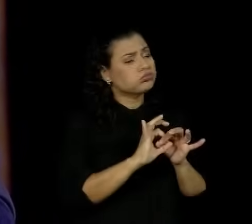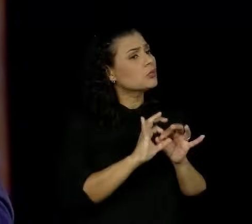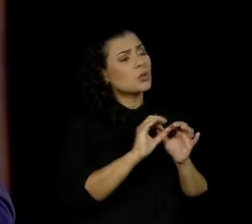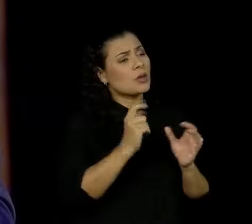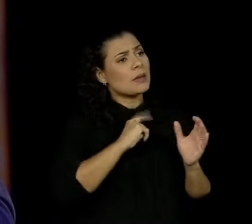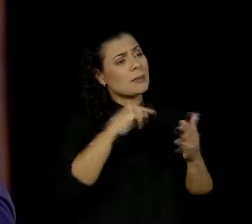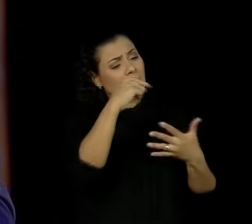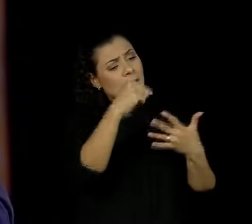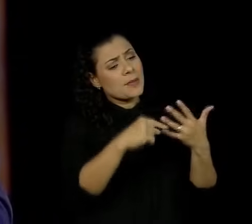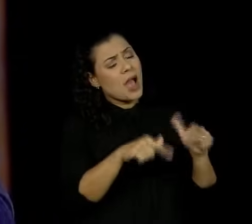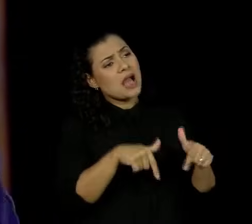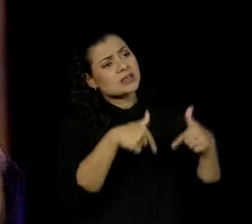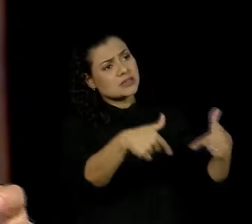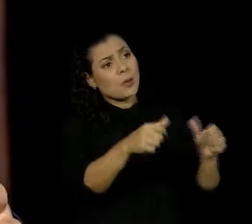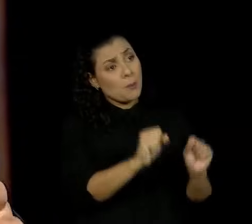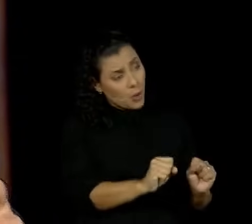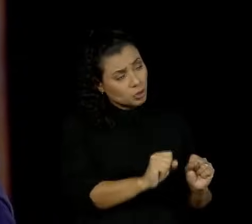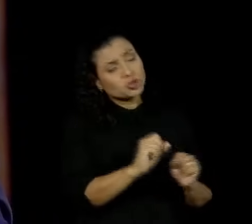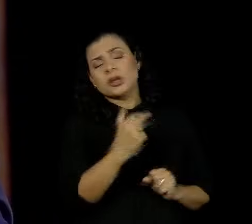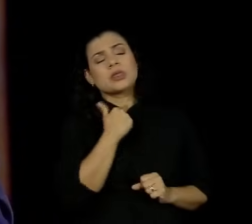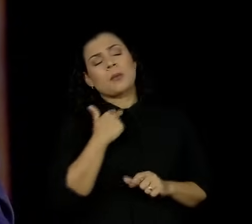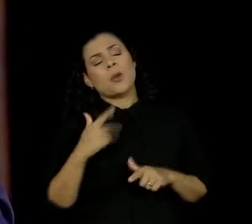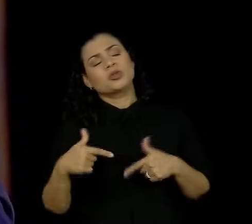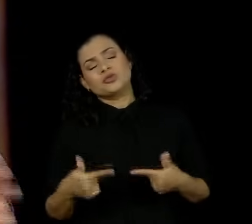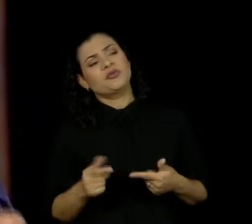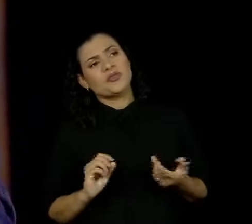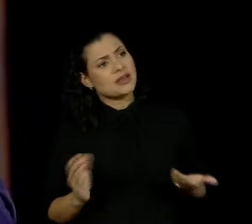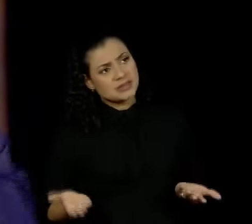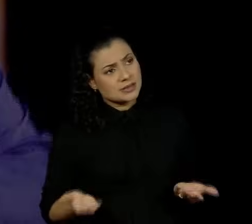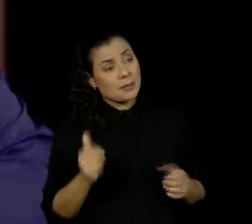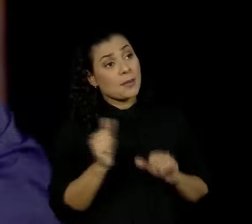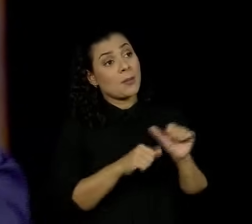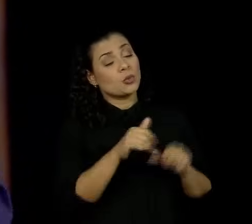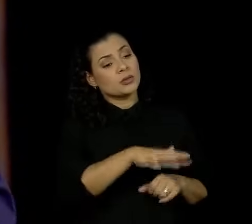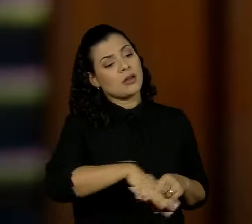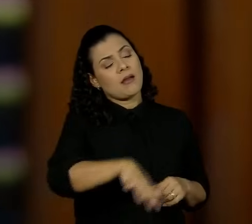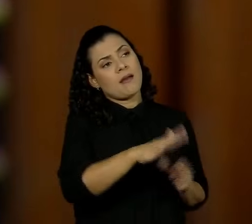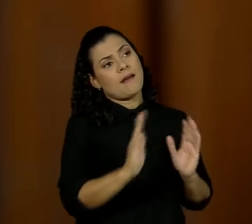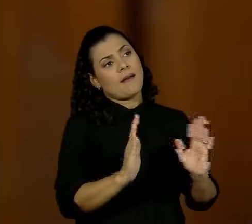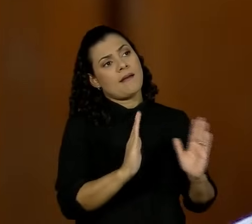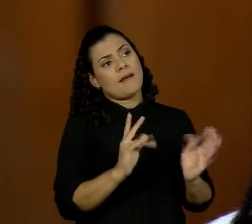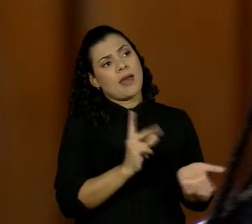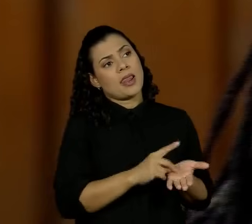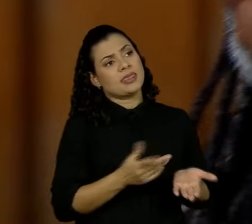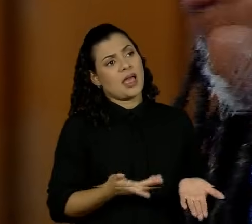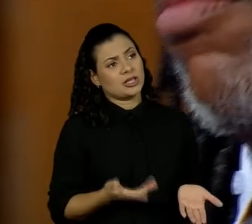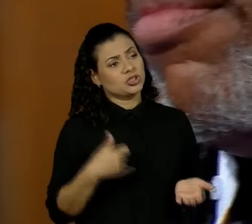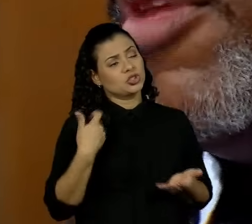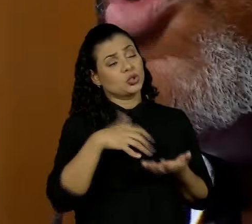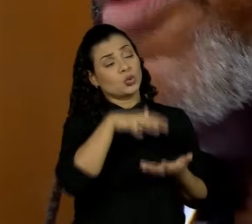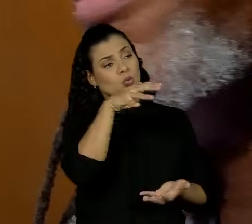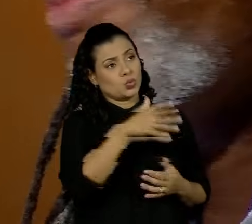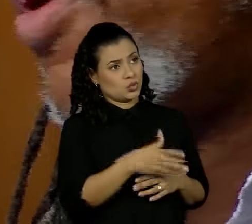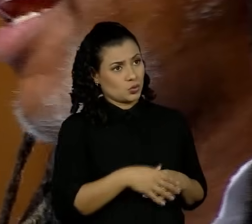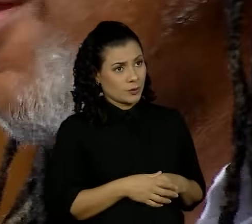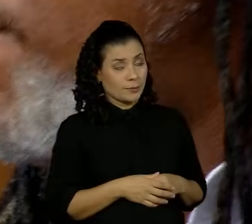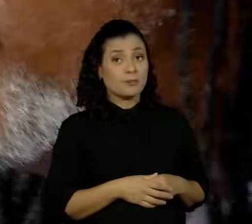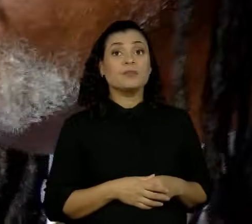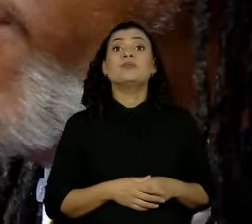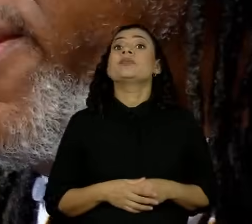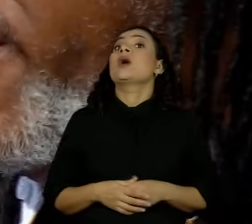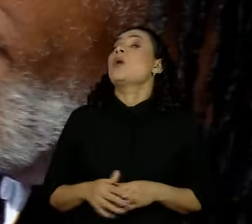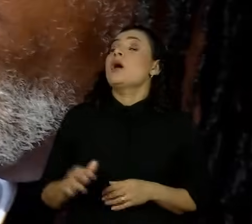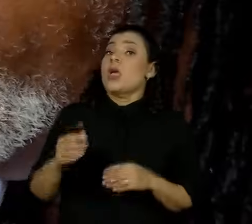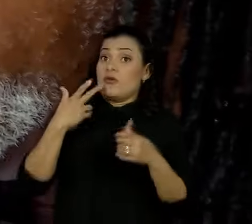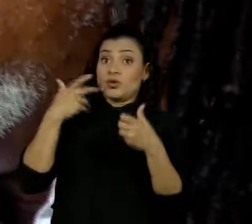ele pode e o que ele não pode fazer para mudar esse quadro dos mais velhos? Eu vou começar pelo que ele não